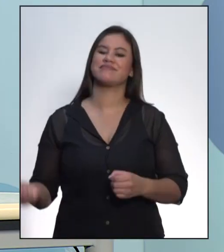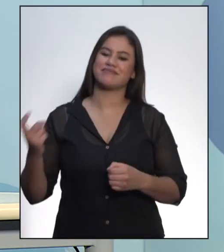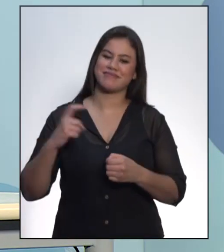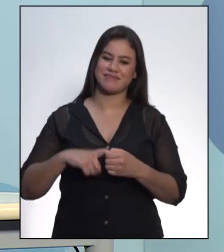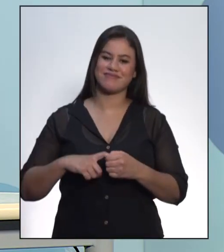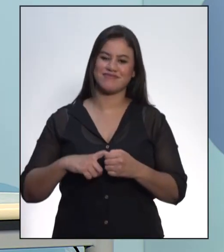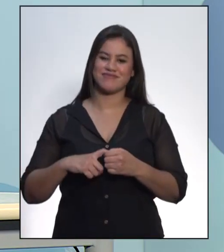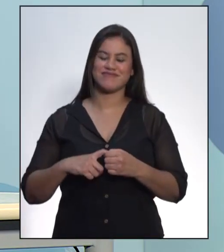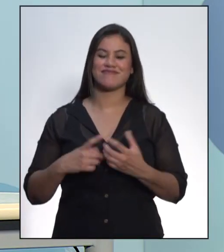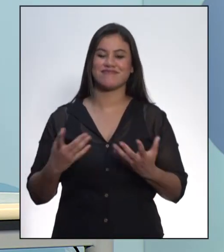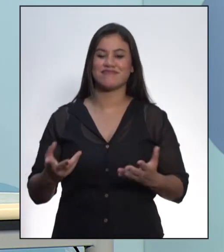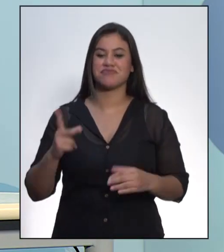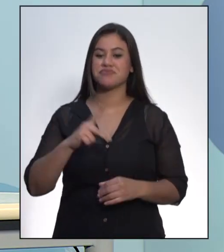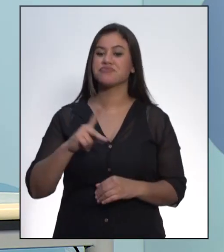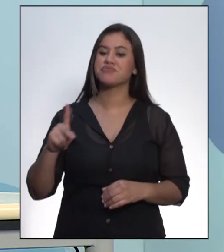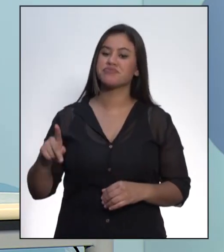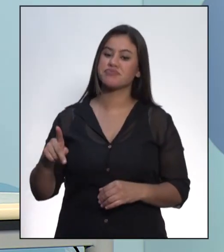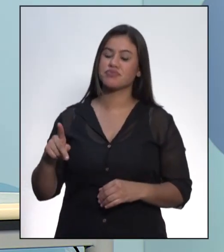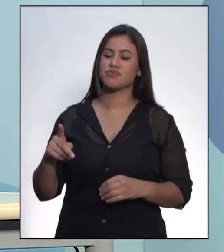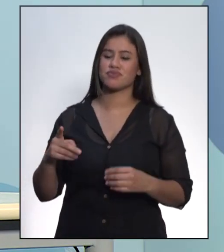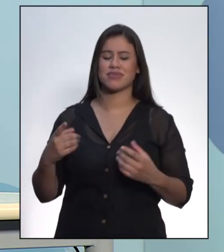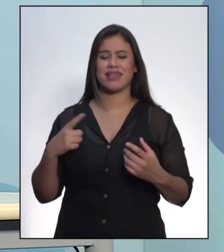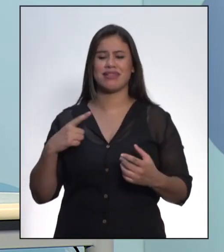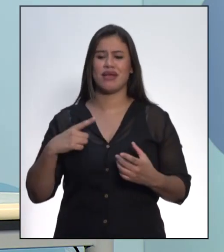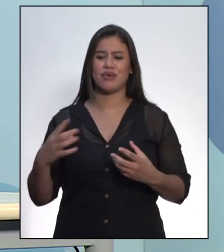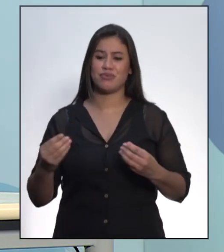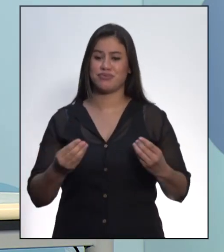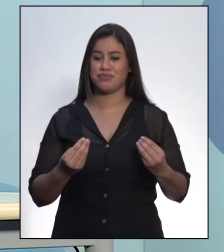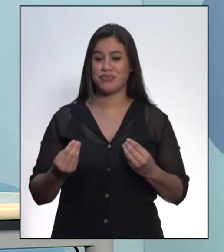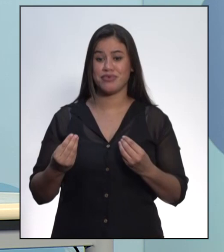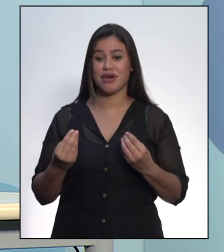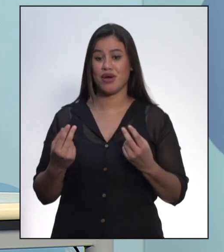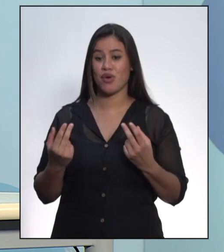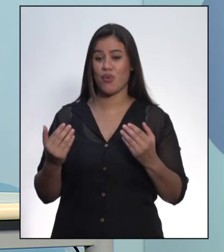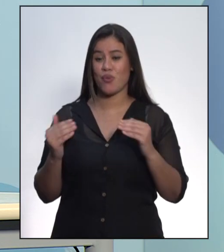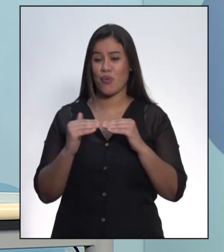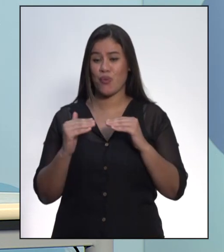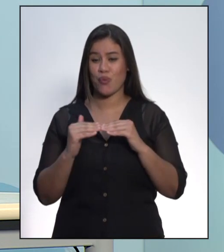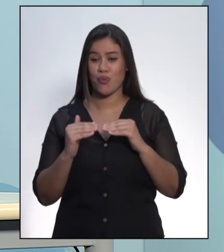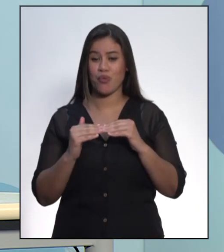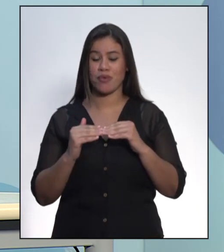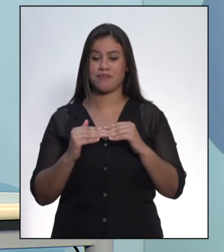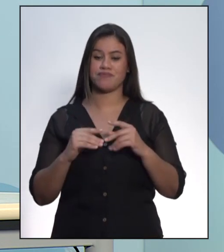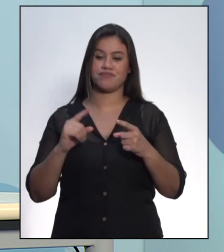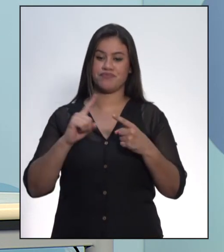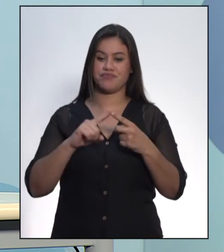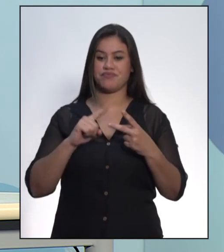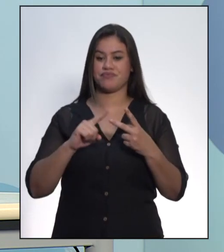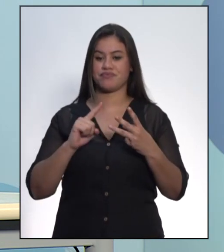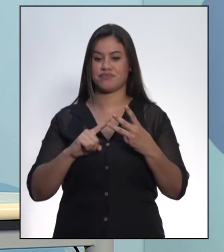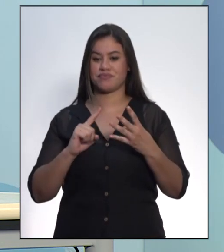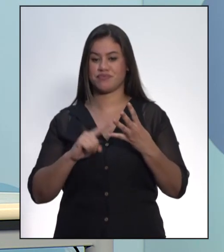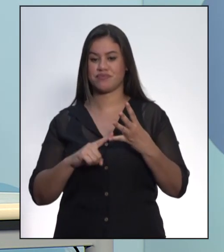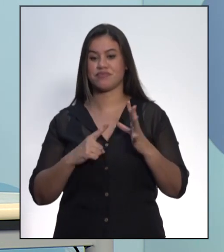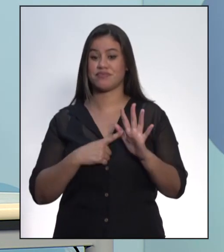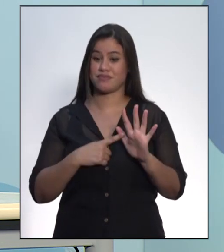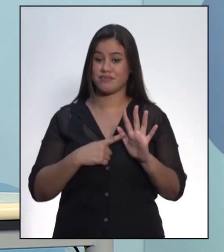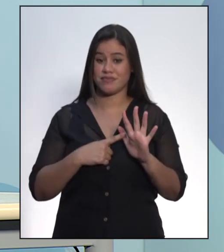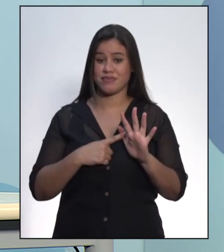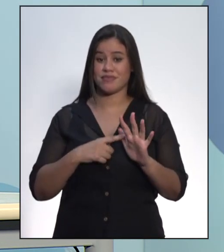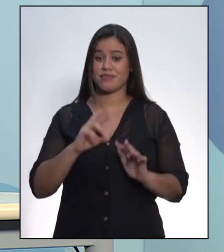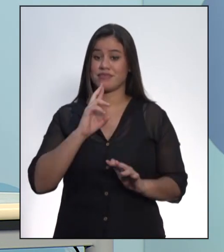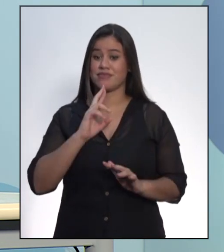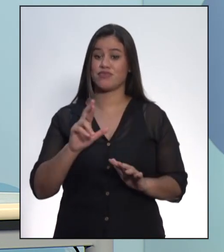Retomamos aqui, professora. Tá o empate, né? A Catarina, o Luiz Felipe, a Samira e a Camille só respondeu a